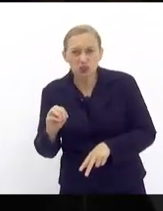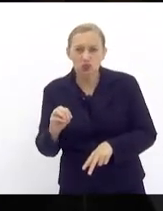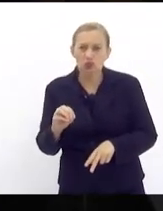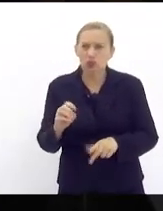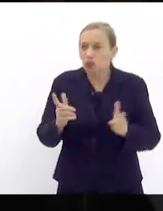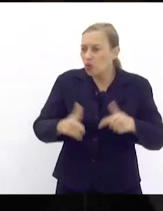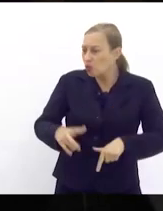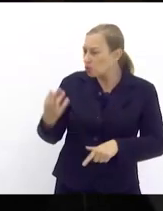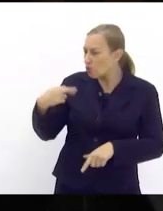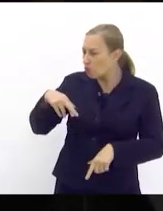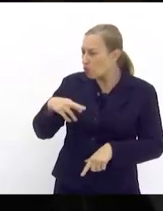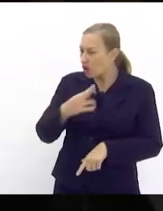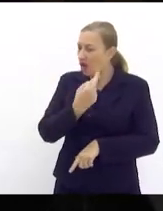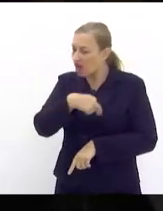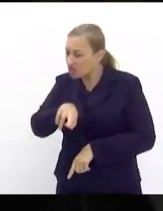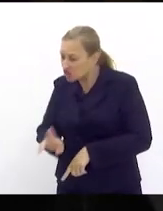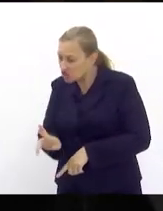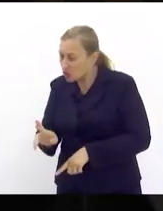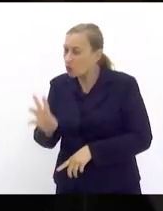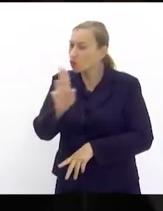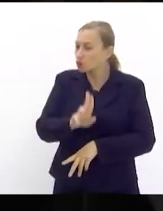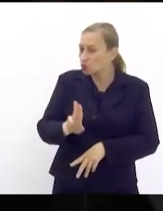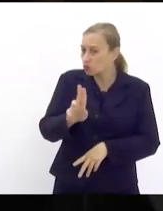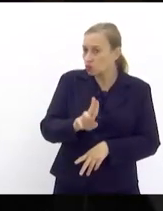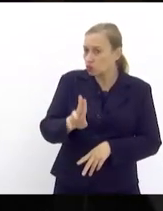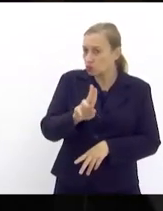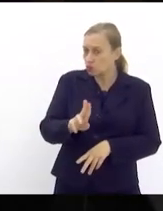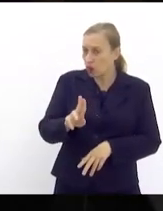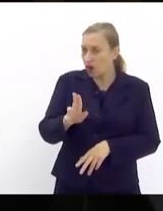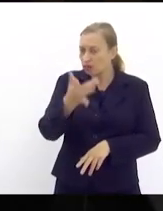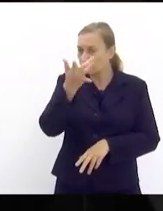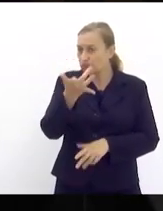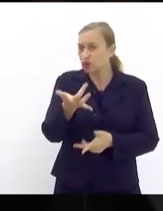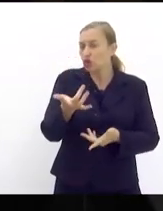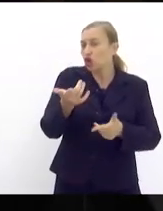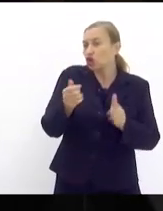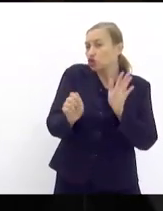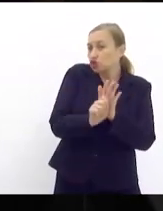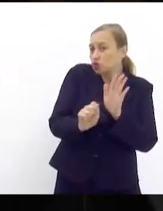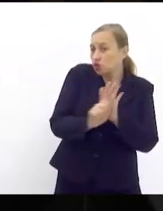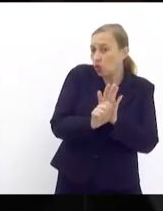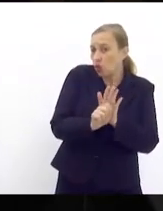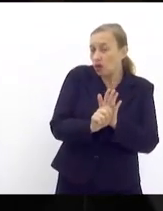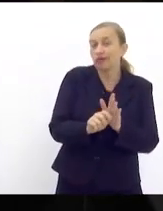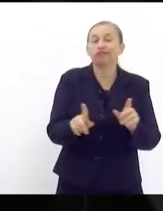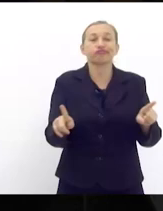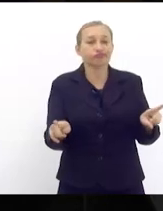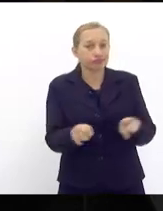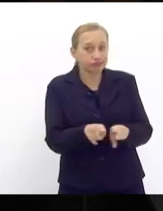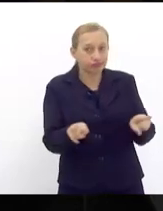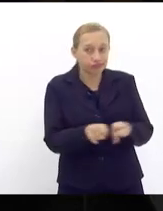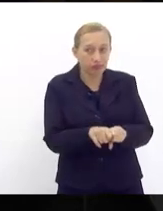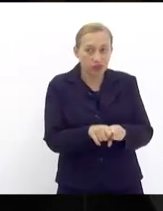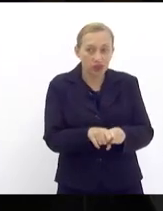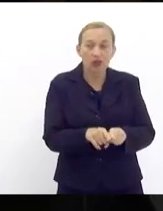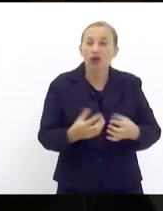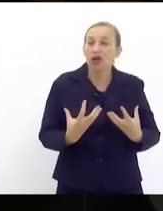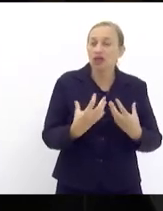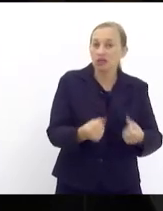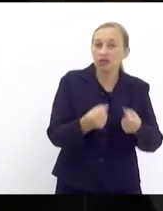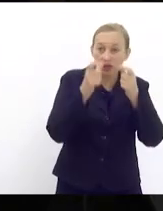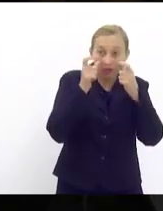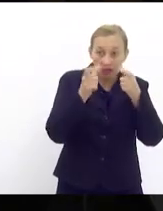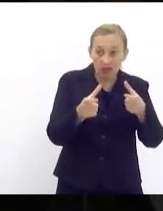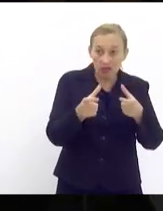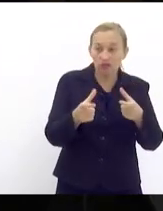reformas Morais aos usuários abusivos de Outras Drogas Como não se fossem sujeitos também que deveriam estar recebendo atenção